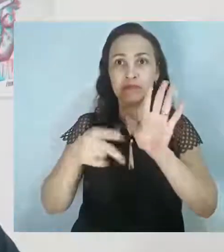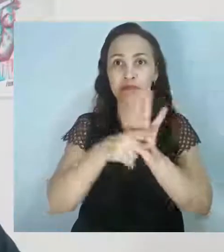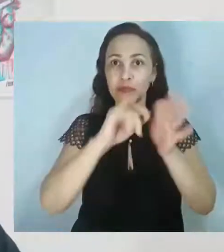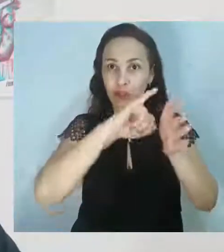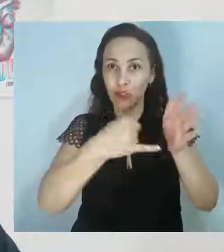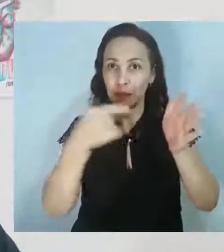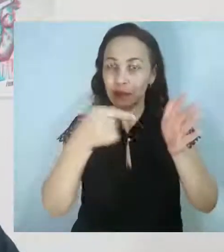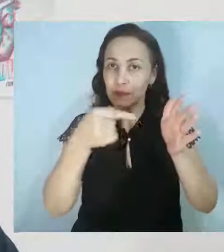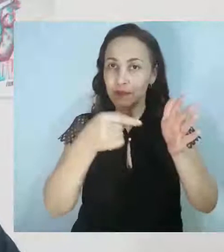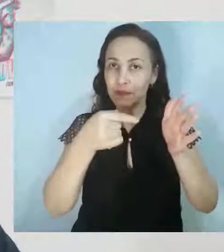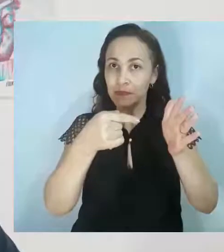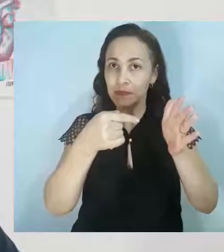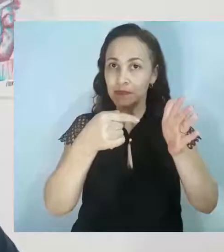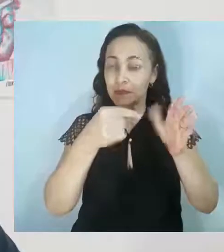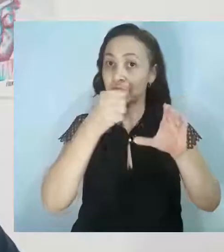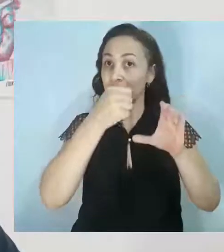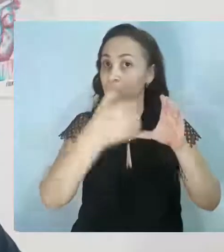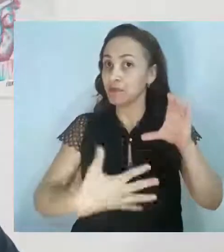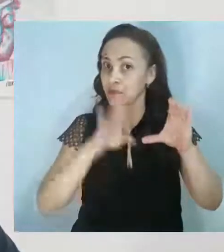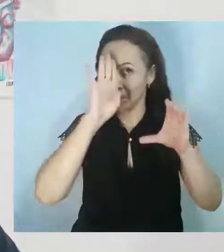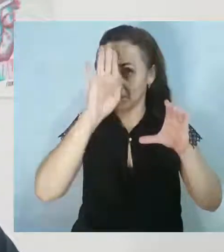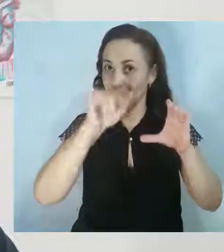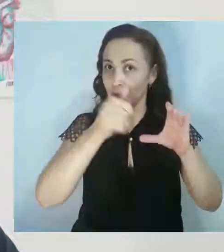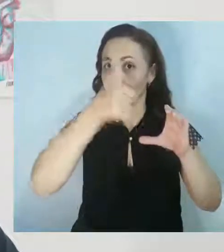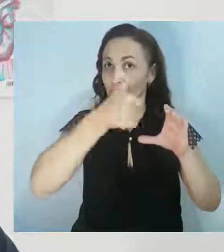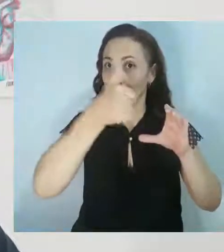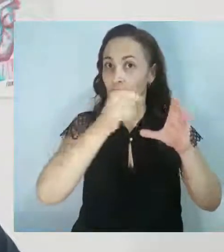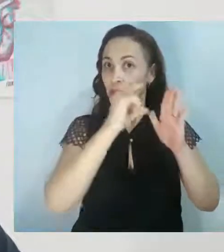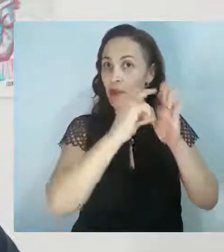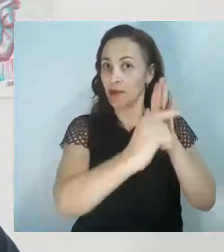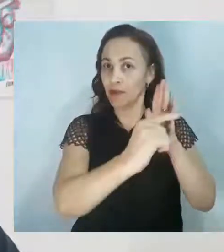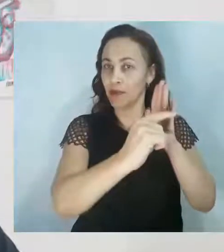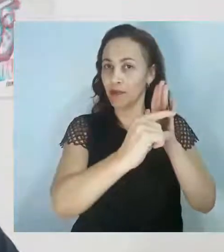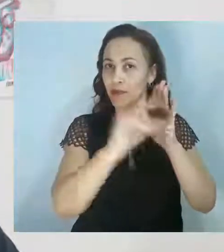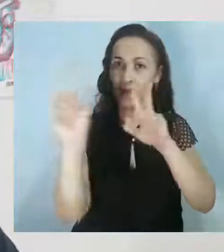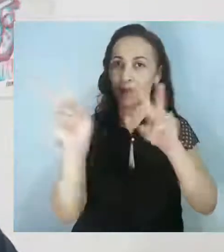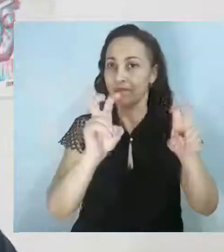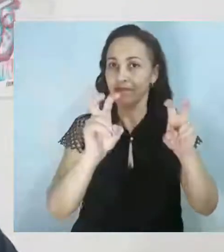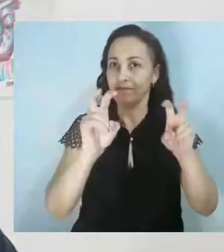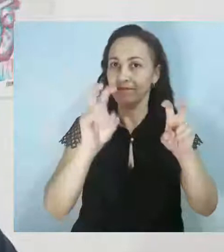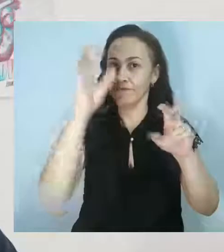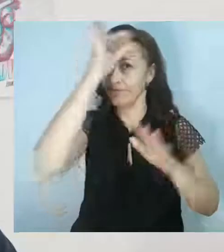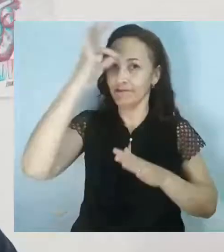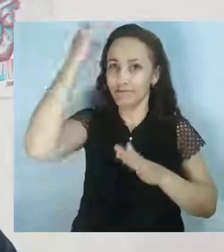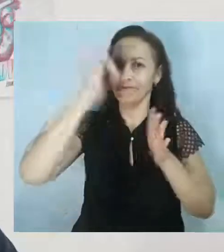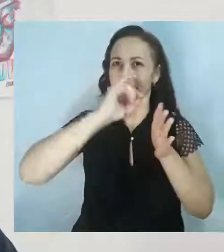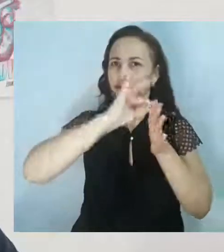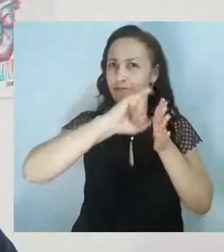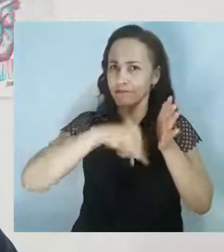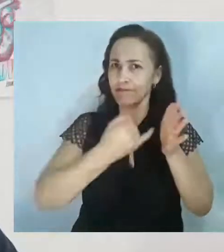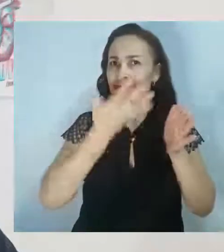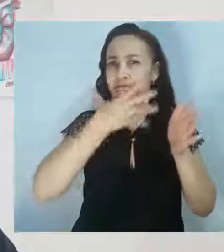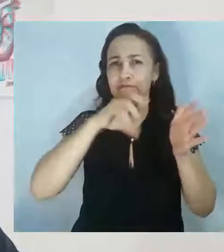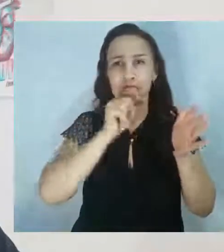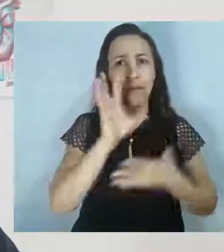José, que é no parágrafo 1 ele diz: São José é um pai amado. Olha que